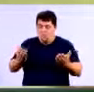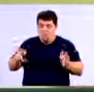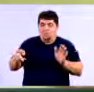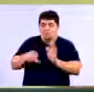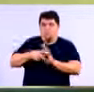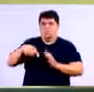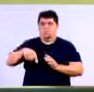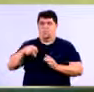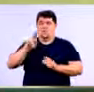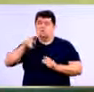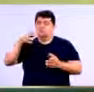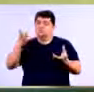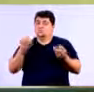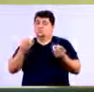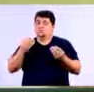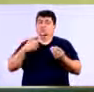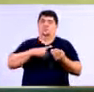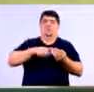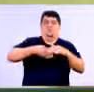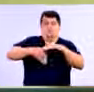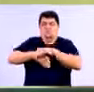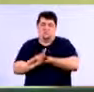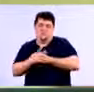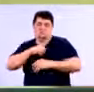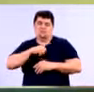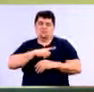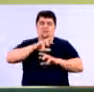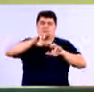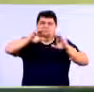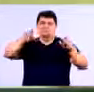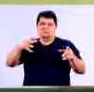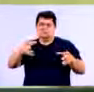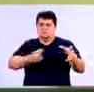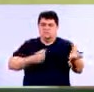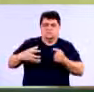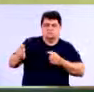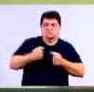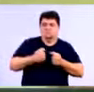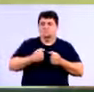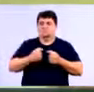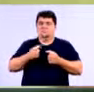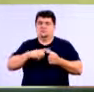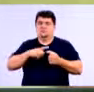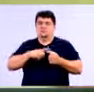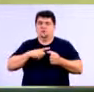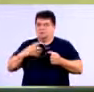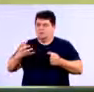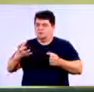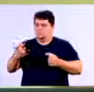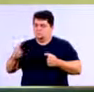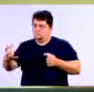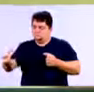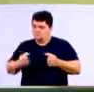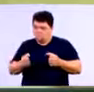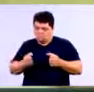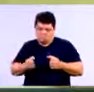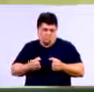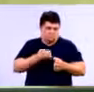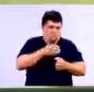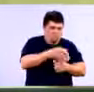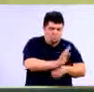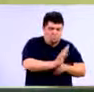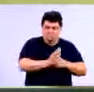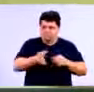muito útil para quando você vai tratar de investimentos que tem vários saques e vários reinvestimentos. Então você colocou 100, tirou 20, botou